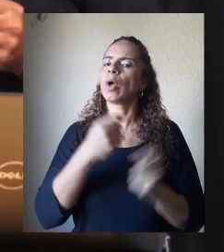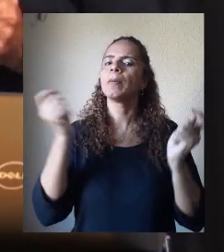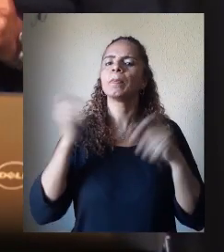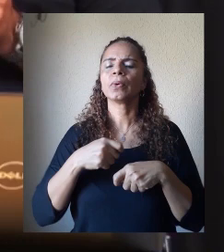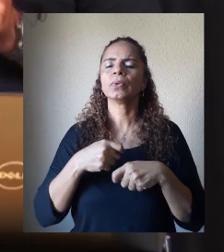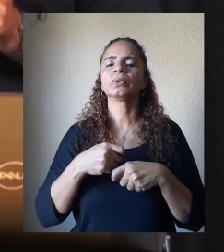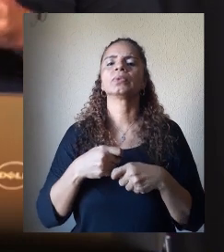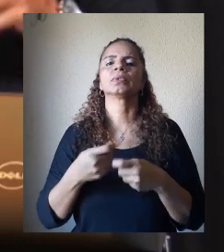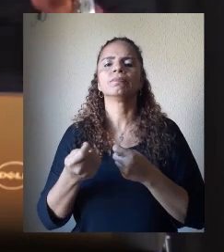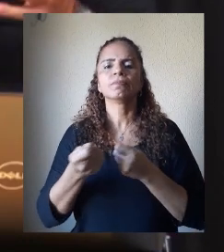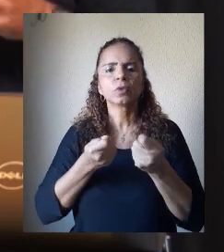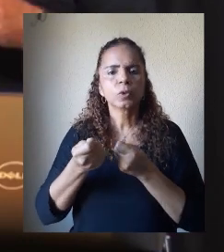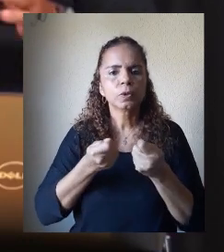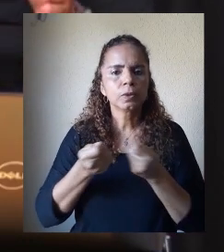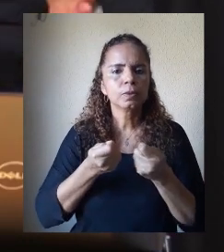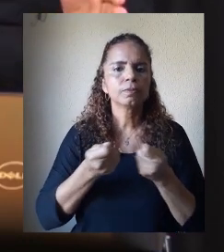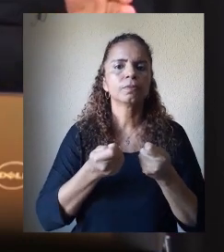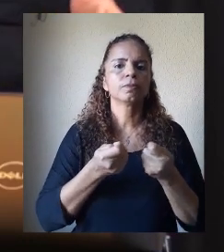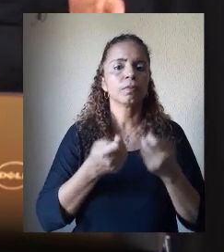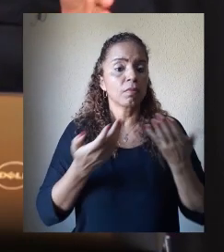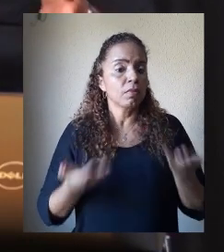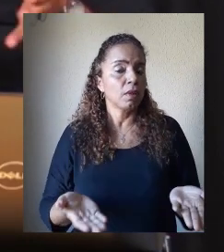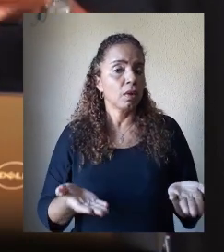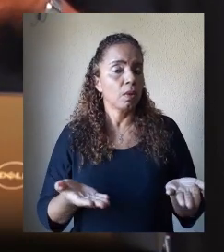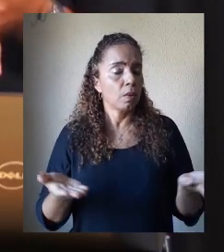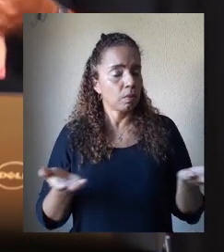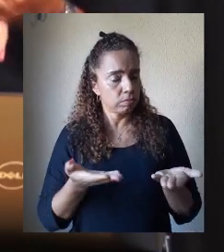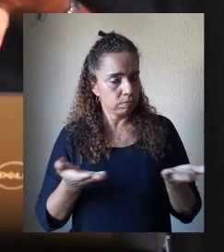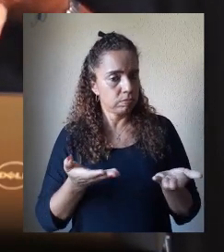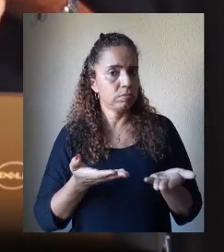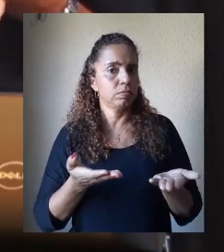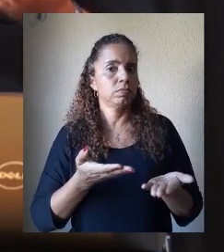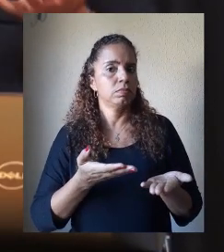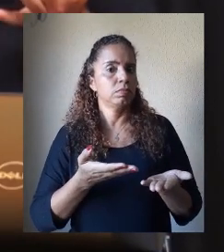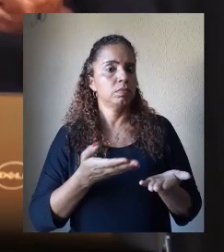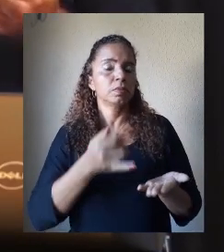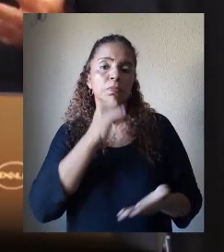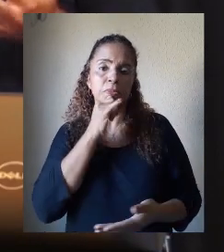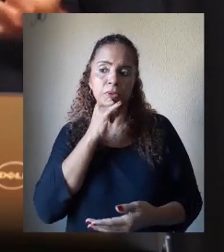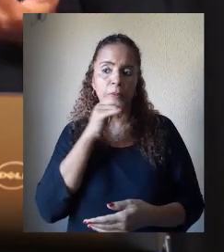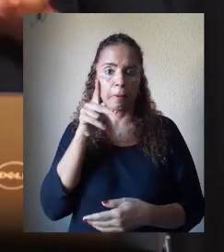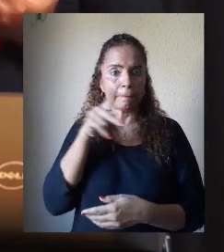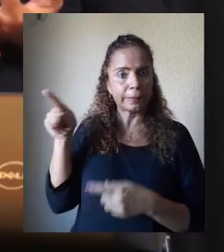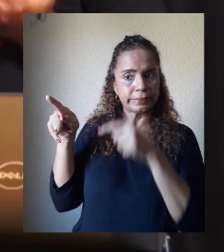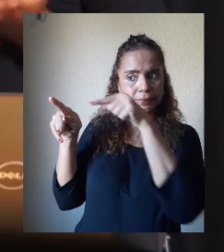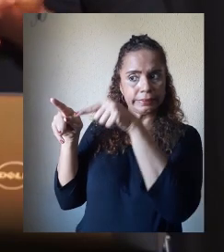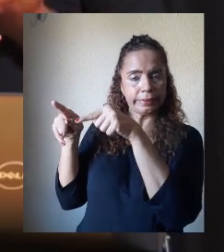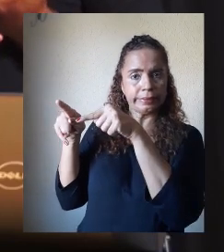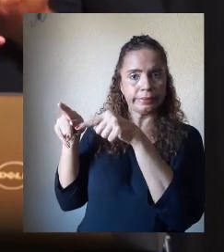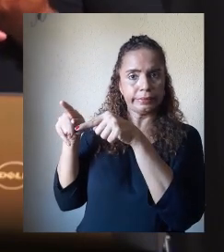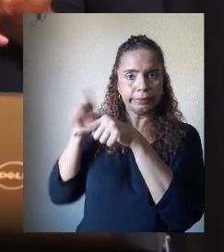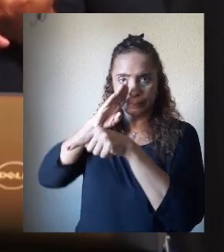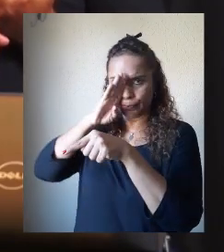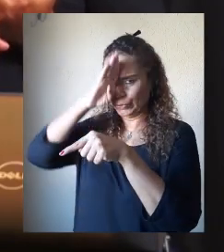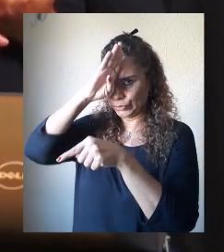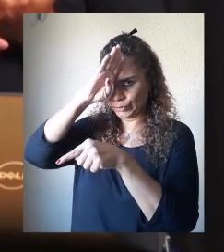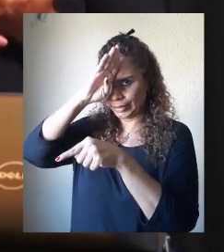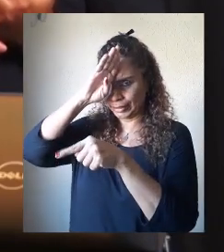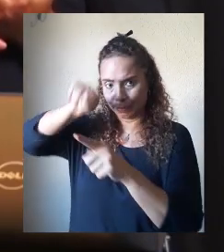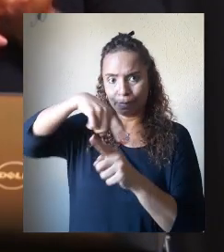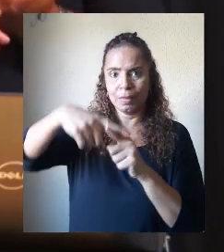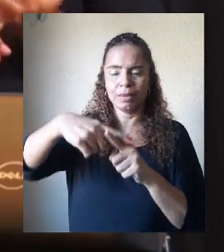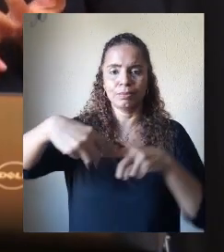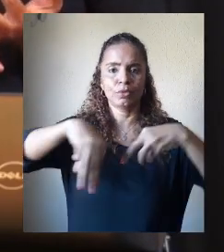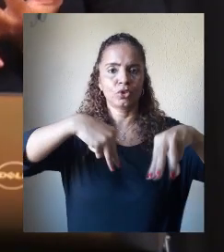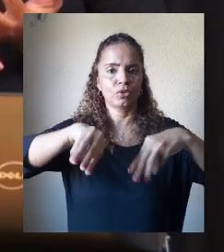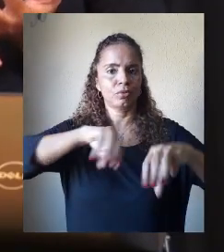possa ter Então, nesse sentido, os exemplos do presidente, mas também do ministro da Educação não soam bem, né? Quando ele diz que